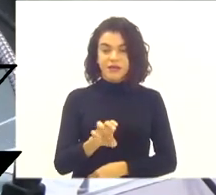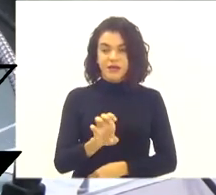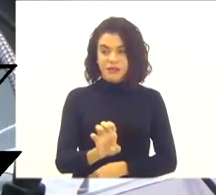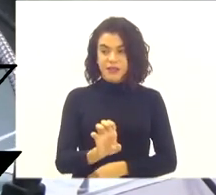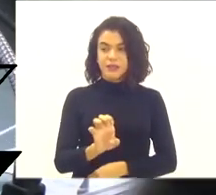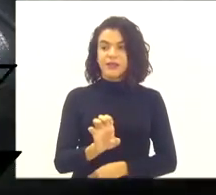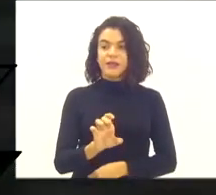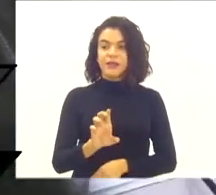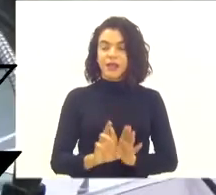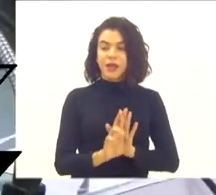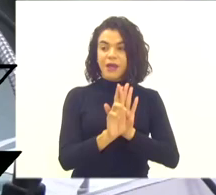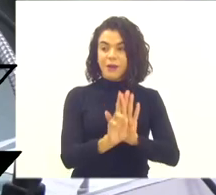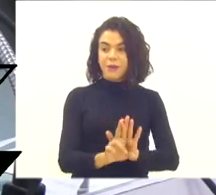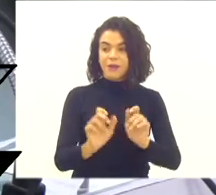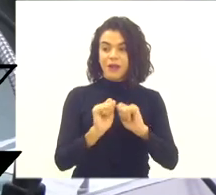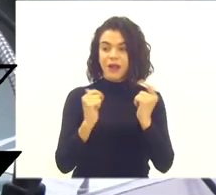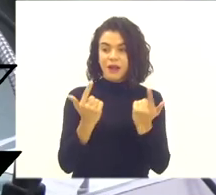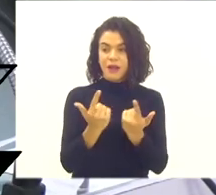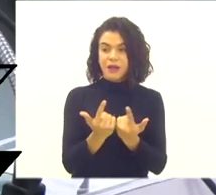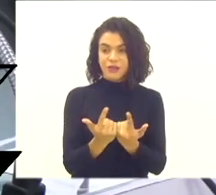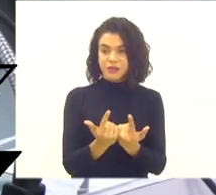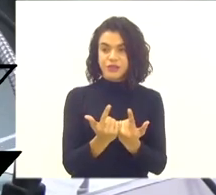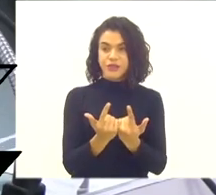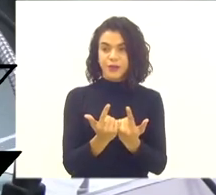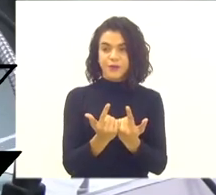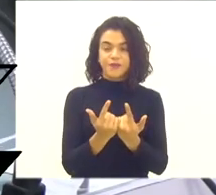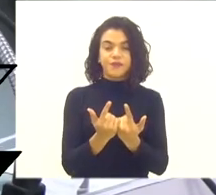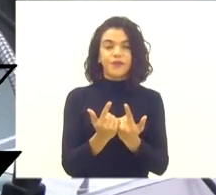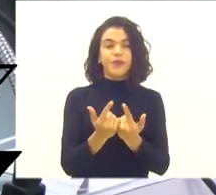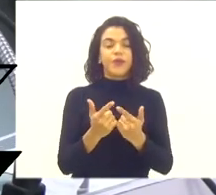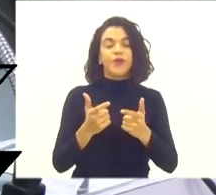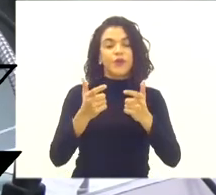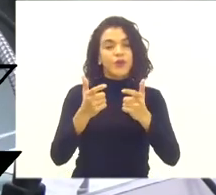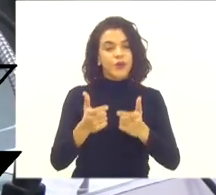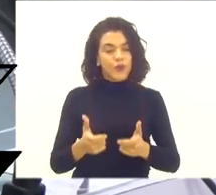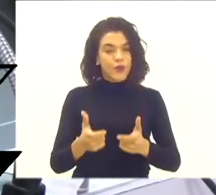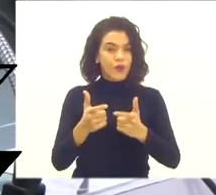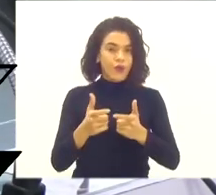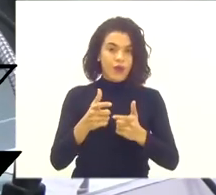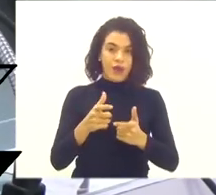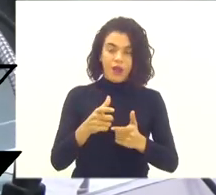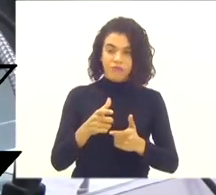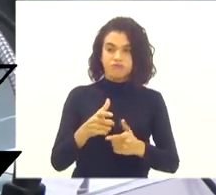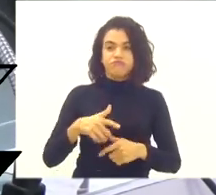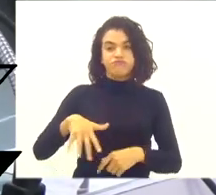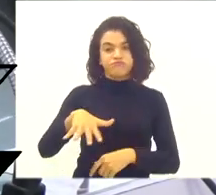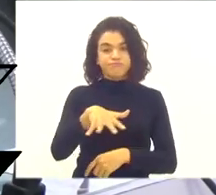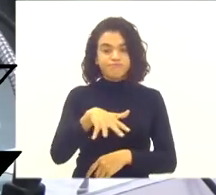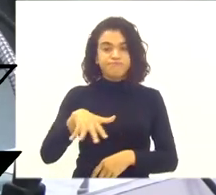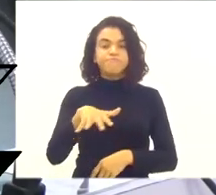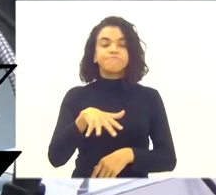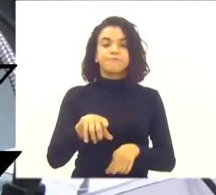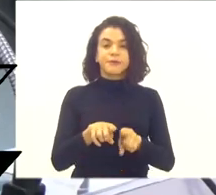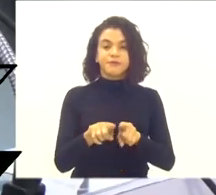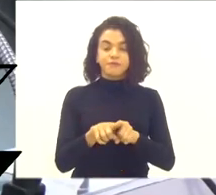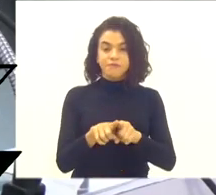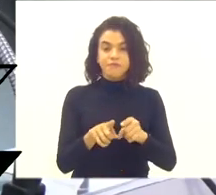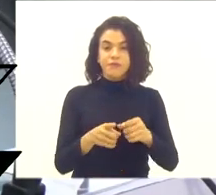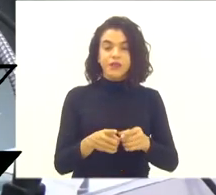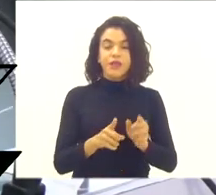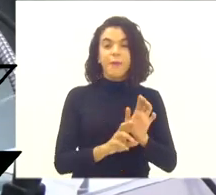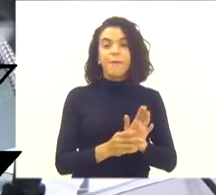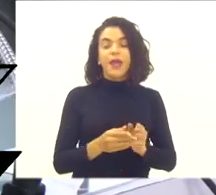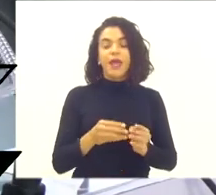alérggio no evento da região dos lagos também mandaria só Assessoria Assessoria da deputada